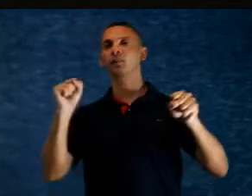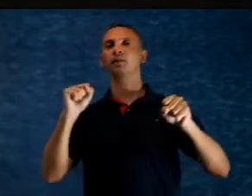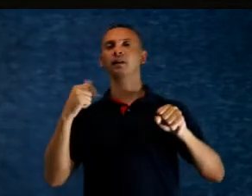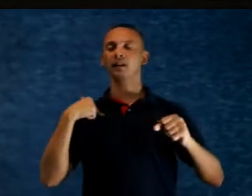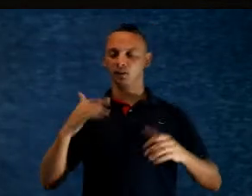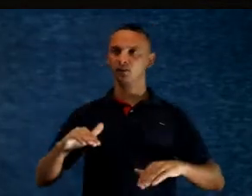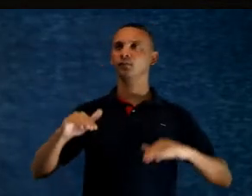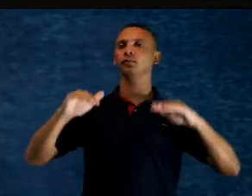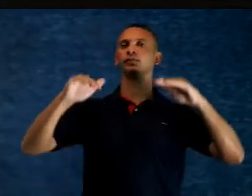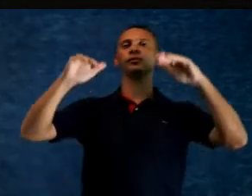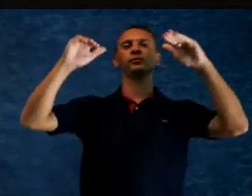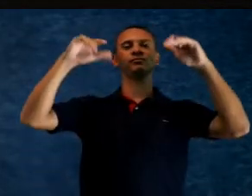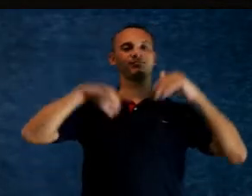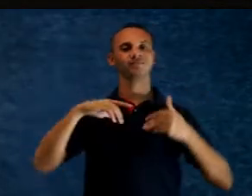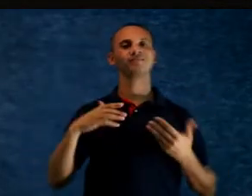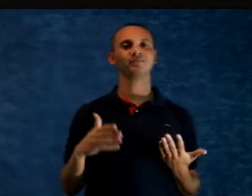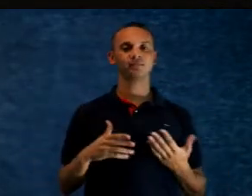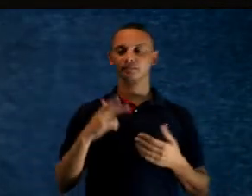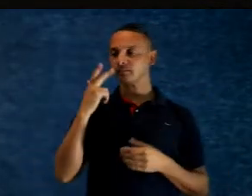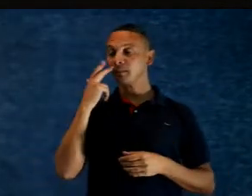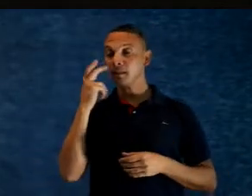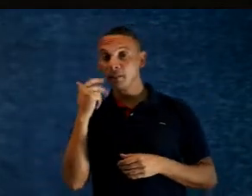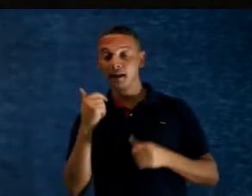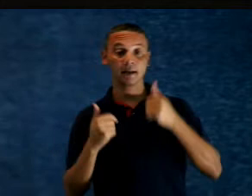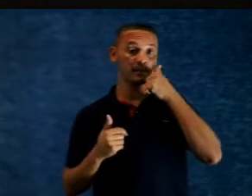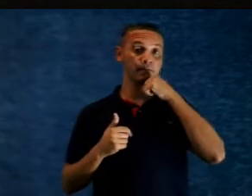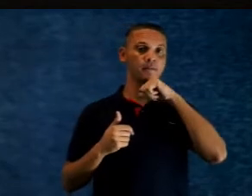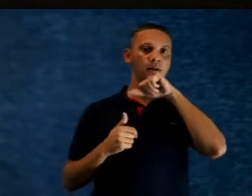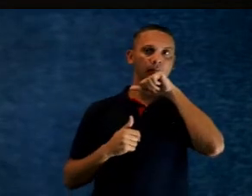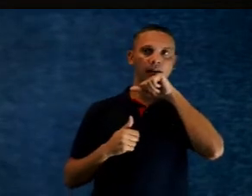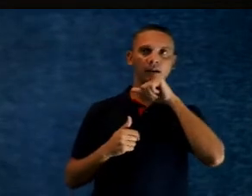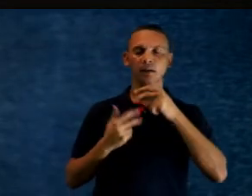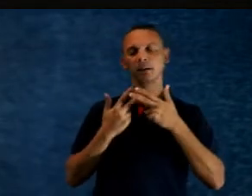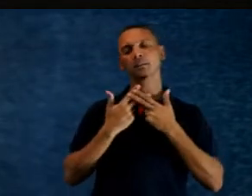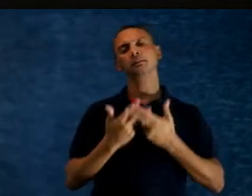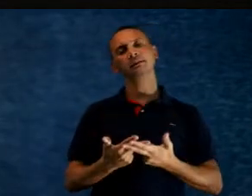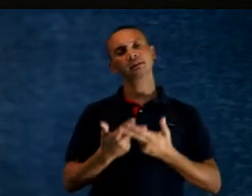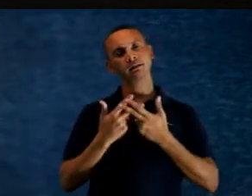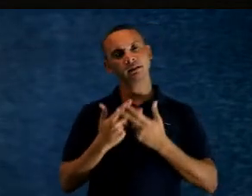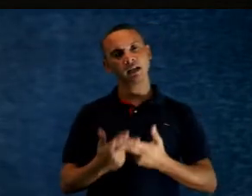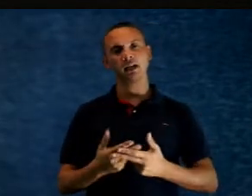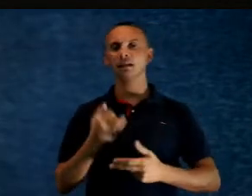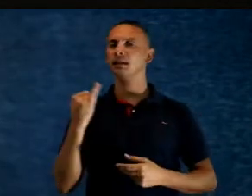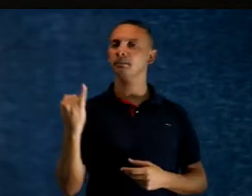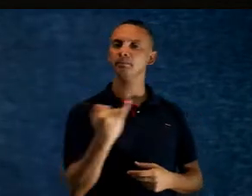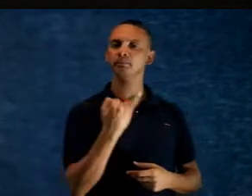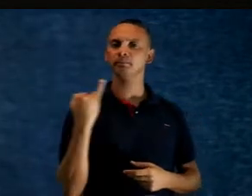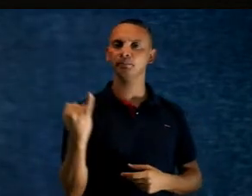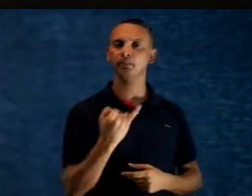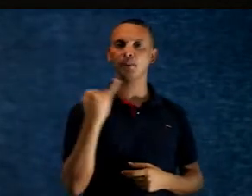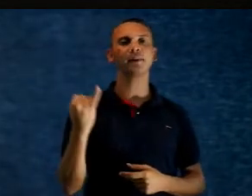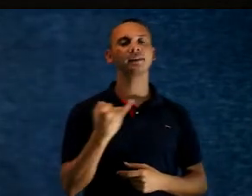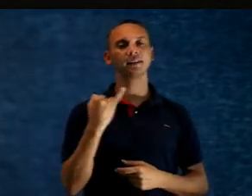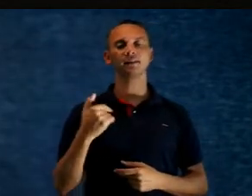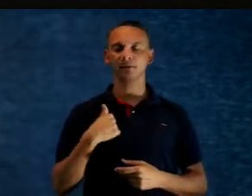nem alarde, de graça e ironia, ceticismo e discrição, disciplina e